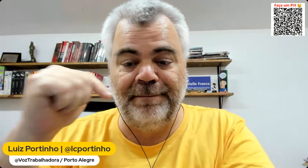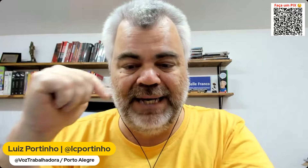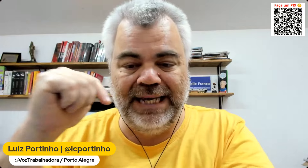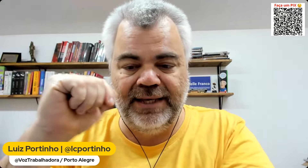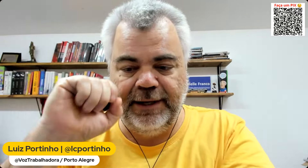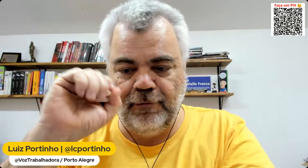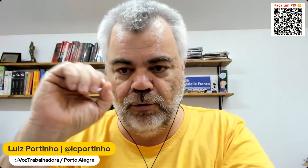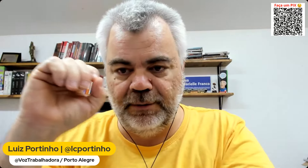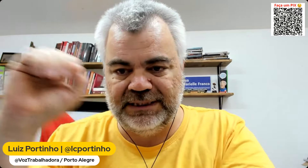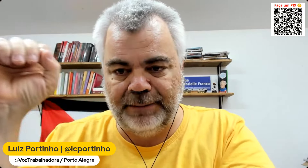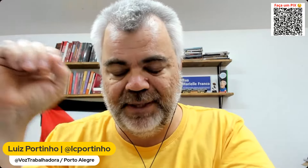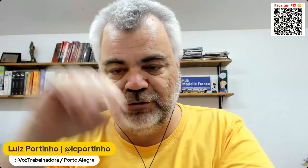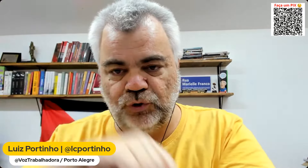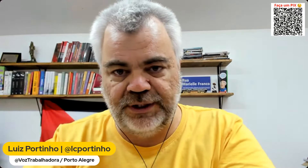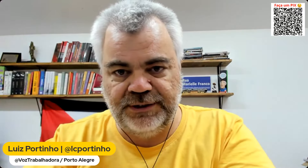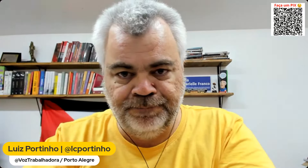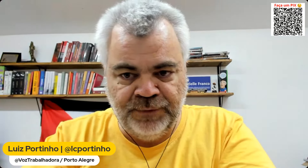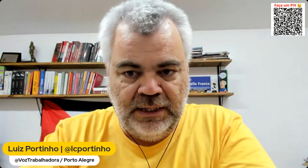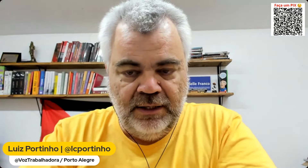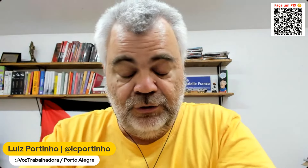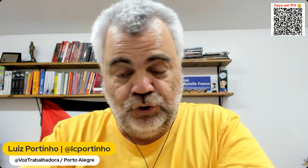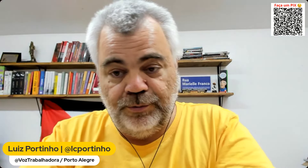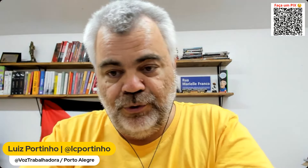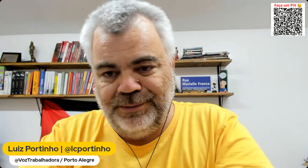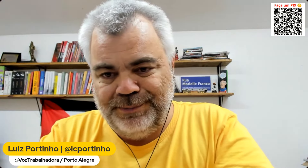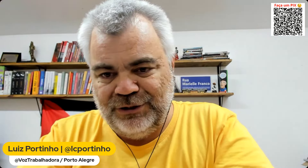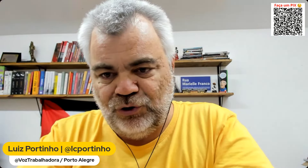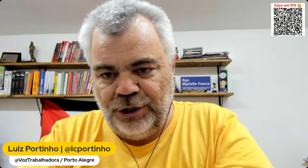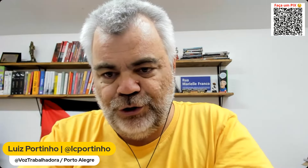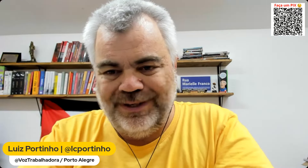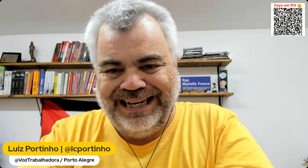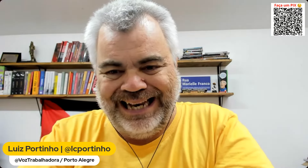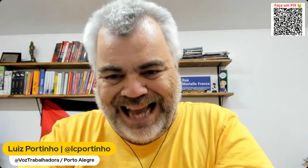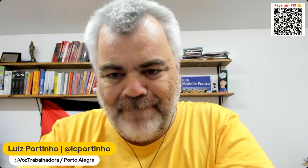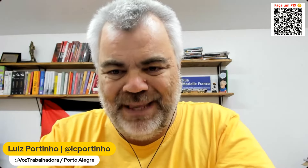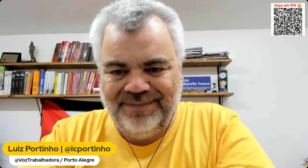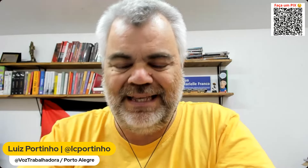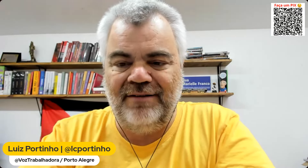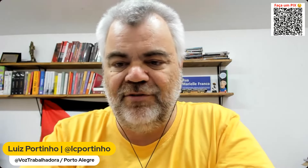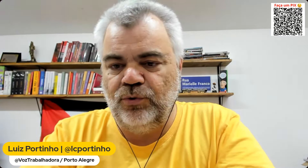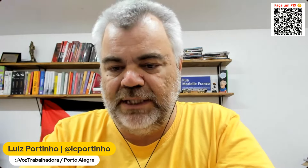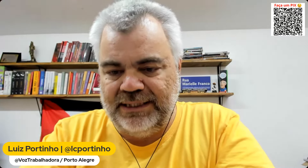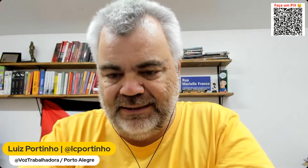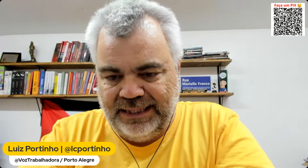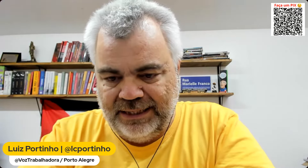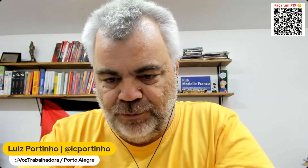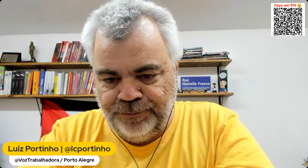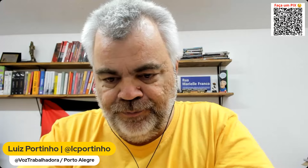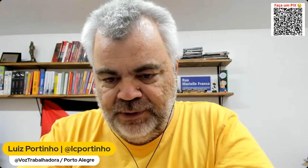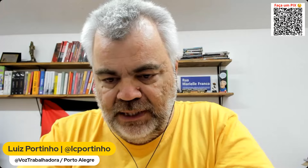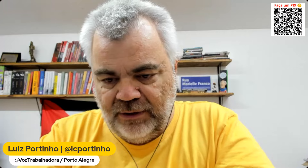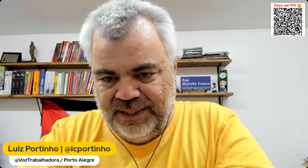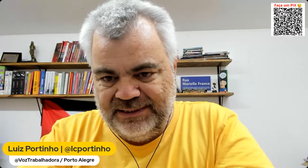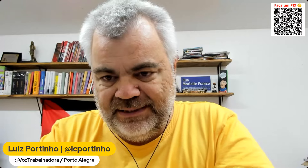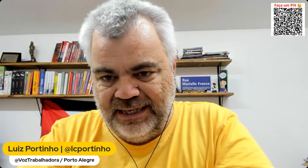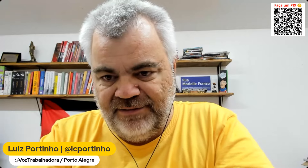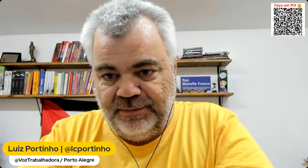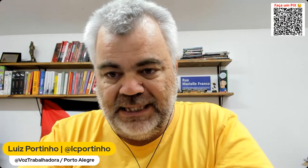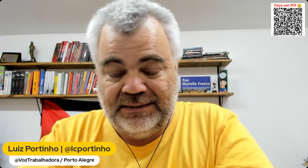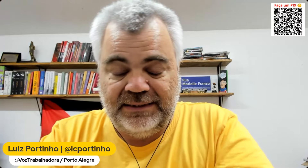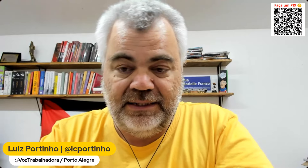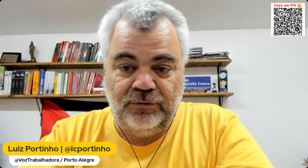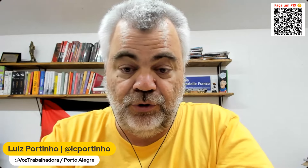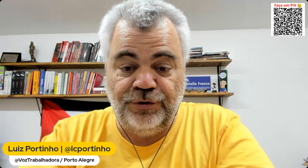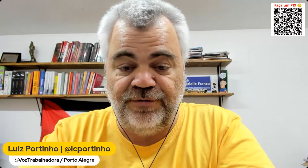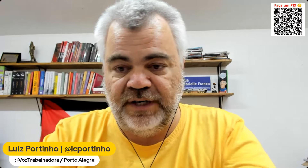Tio França, vamos abrir aqui com algumas repercussões sobre o episódio lamentável do atentado ao